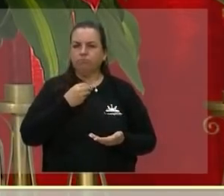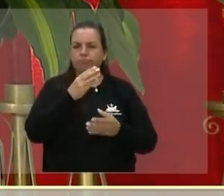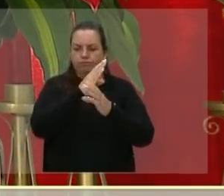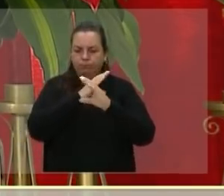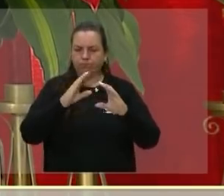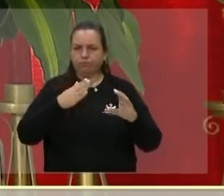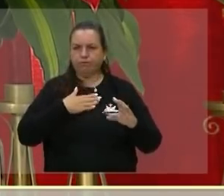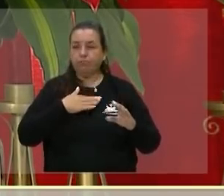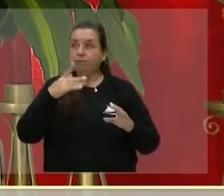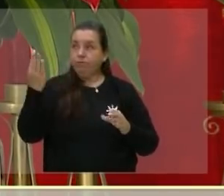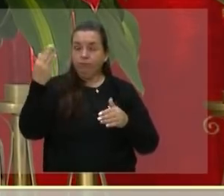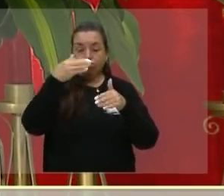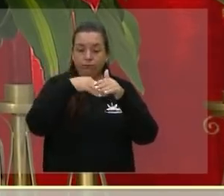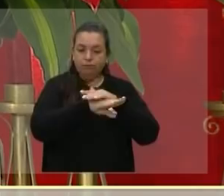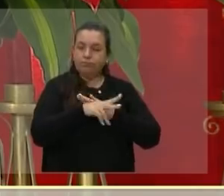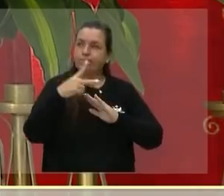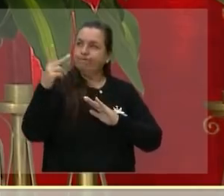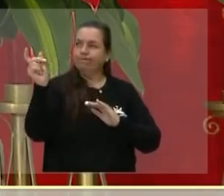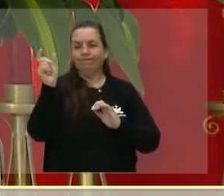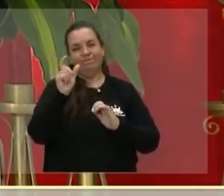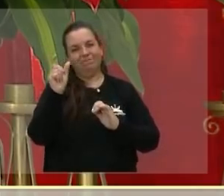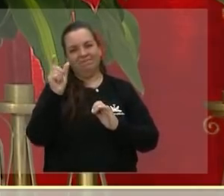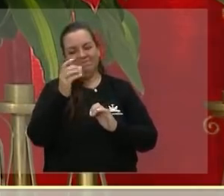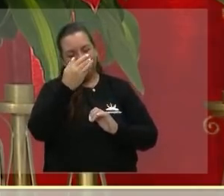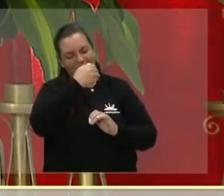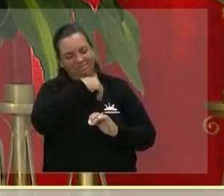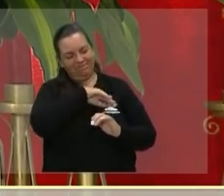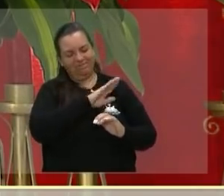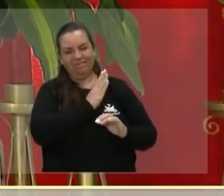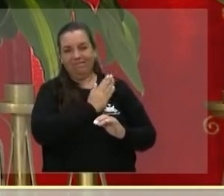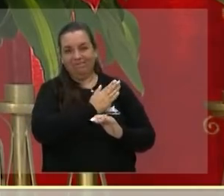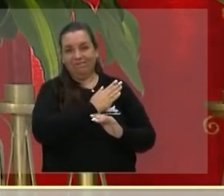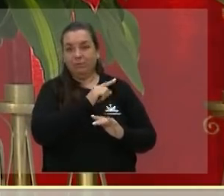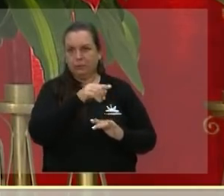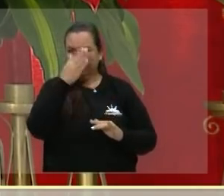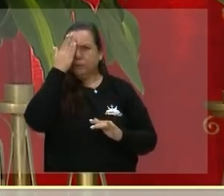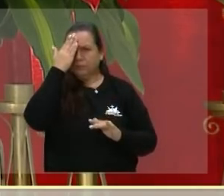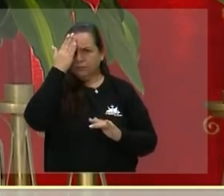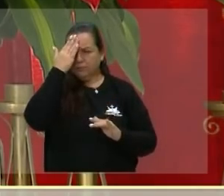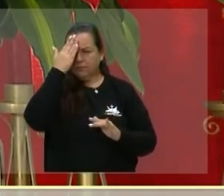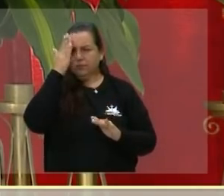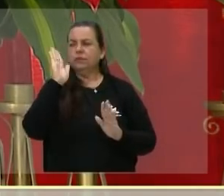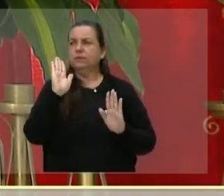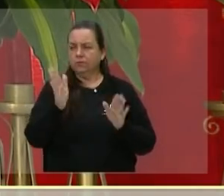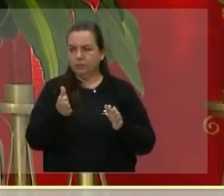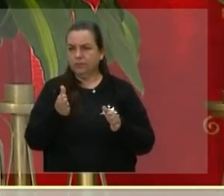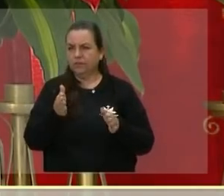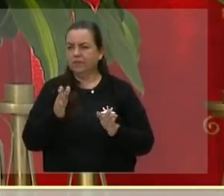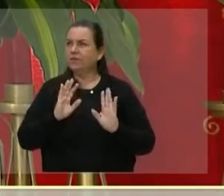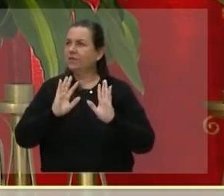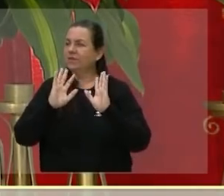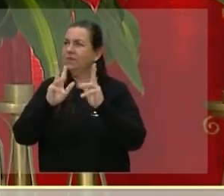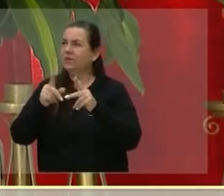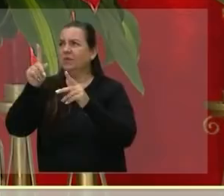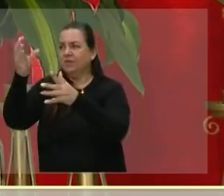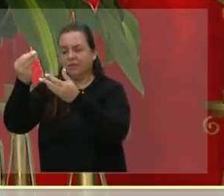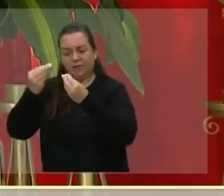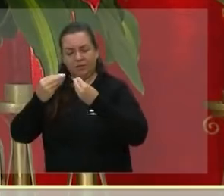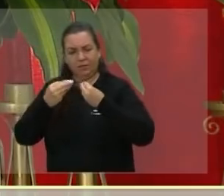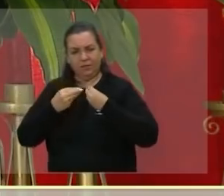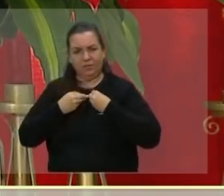eles guardaram a tua palavra agora eles sabem o que tudo quanto me deste